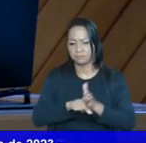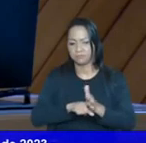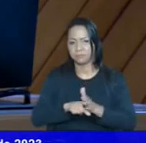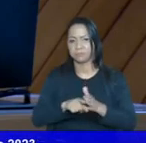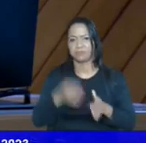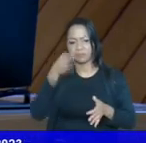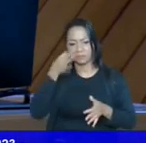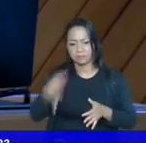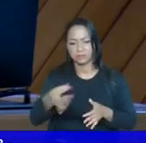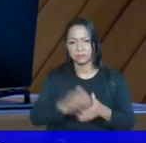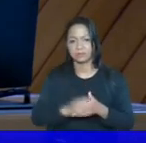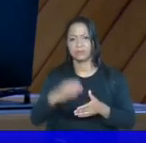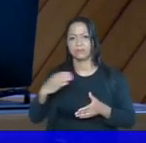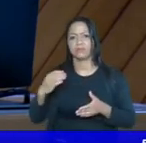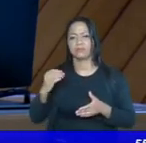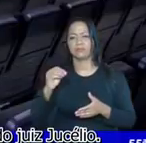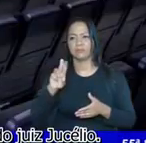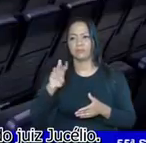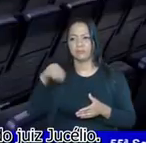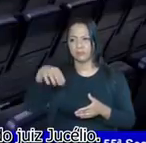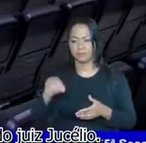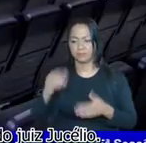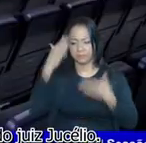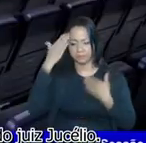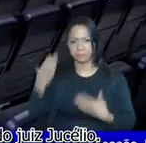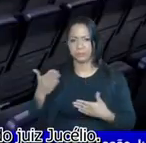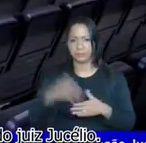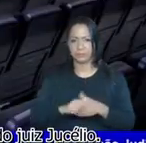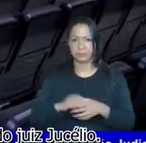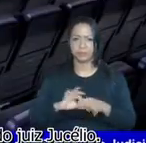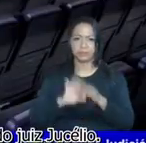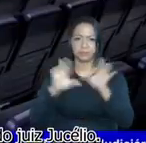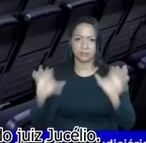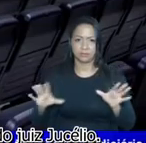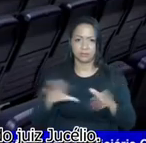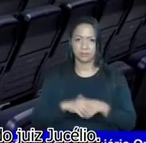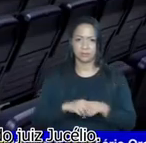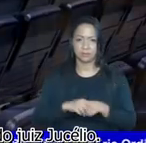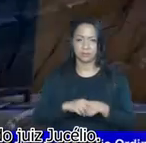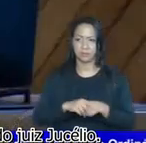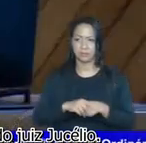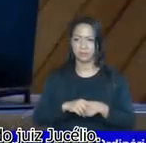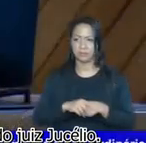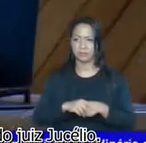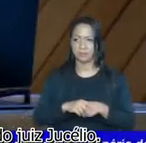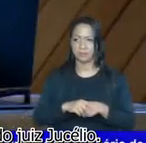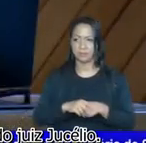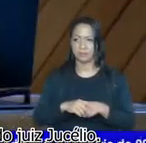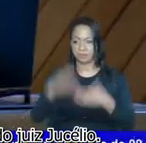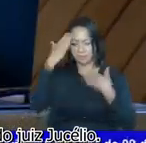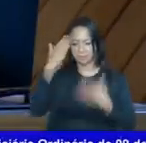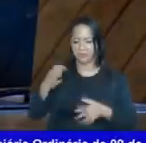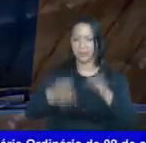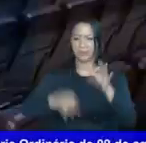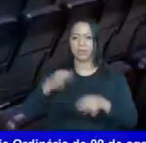O desembargador Carmo Antônio. Ok, obrigado. Então, Fique à vontade. Imagem hein? agradeço Os demais a aguardam. todos. Até mais. Muito obrigado, juiz